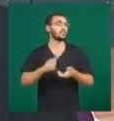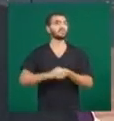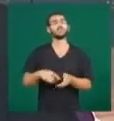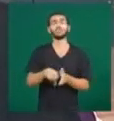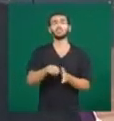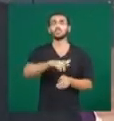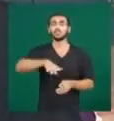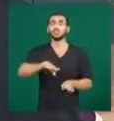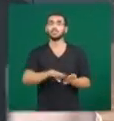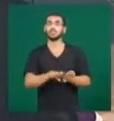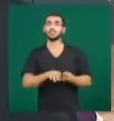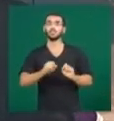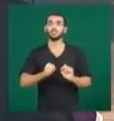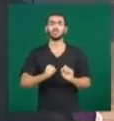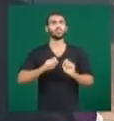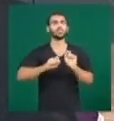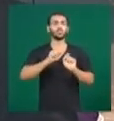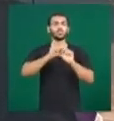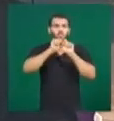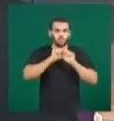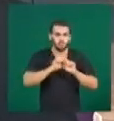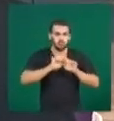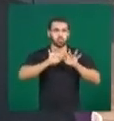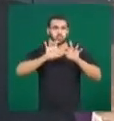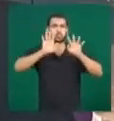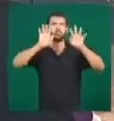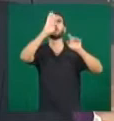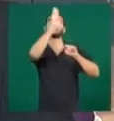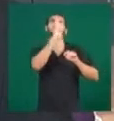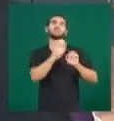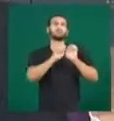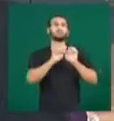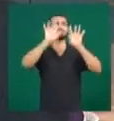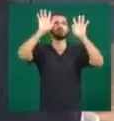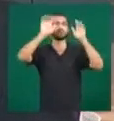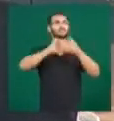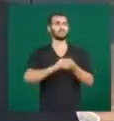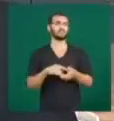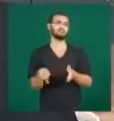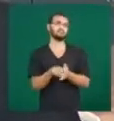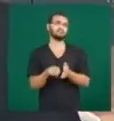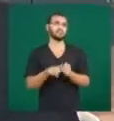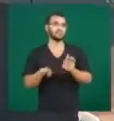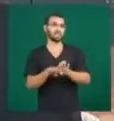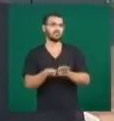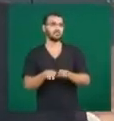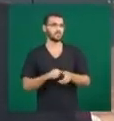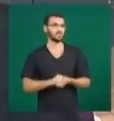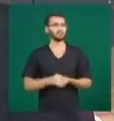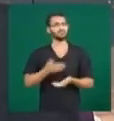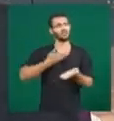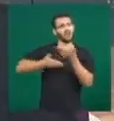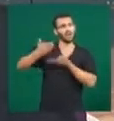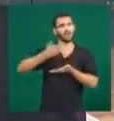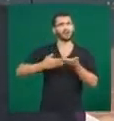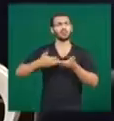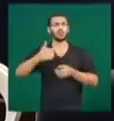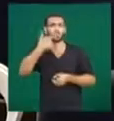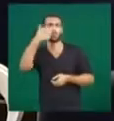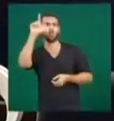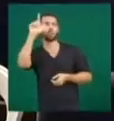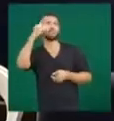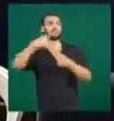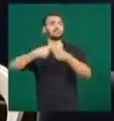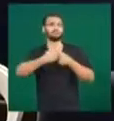mas também extrapolar também para o âmbito nacional, o que pode se levar, né, o que é estudado aqui para fora, né, de Uberlândia.